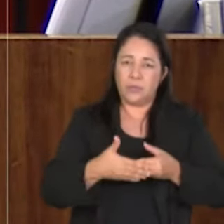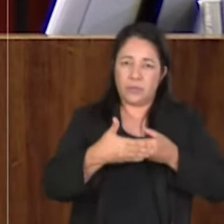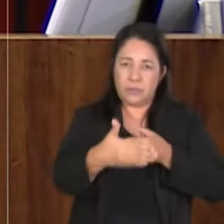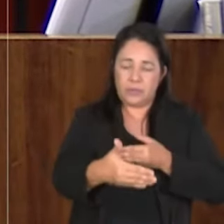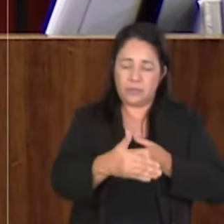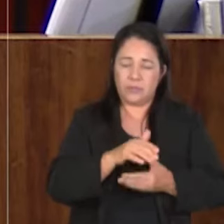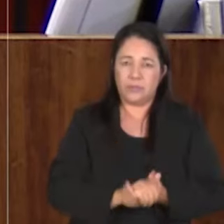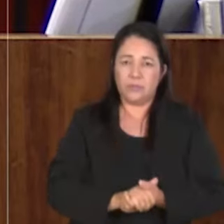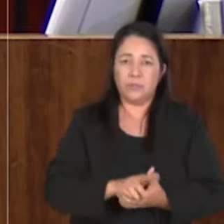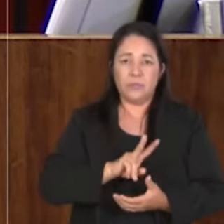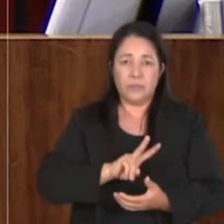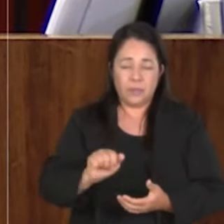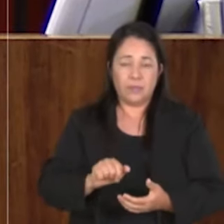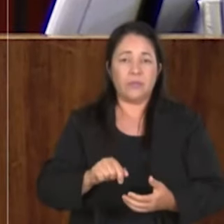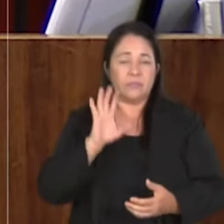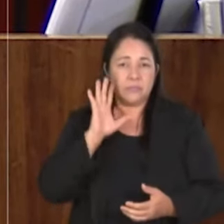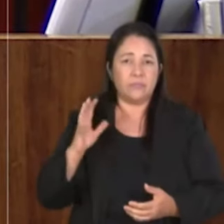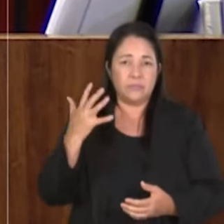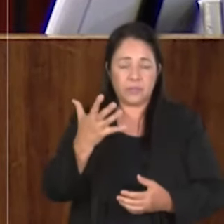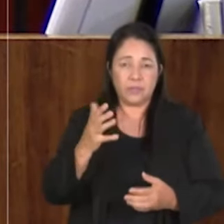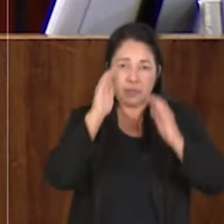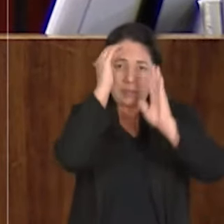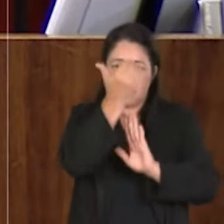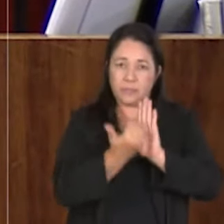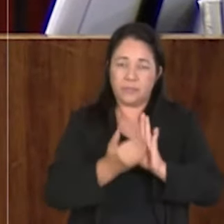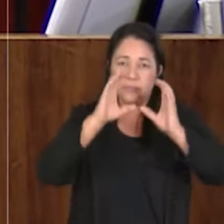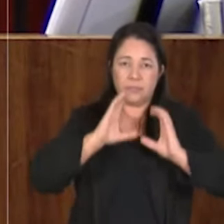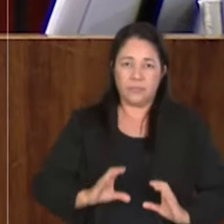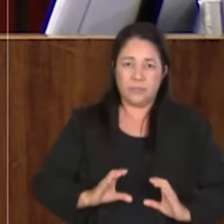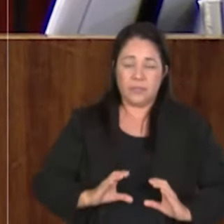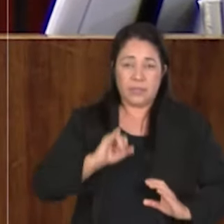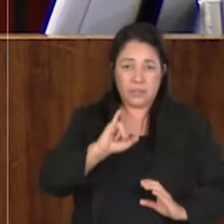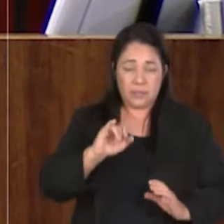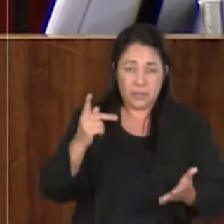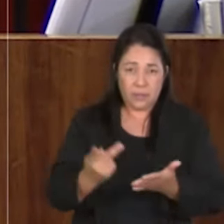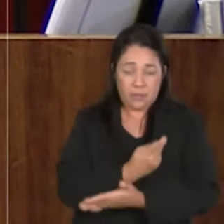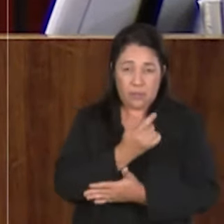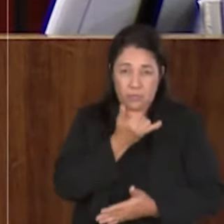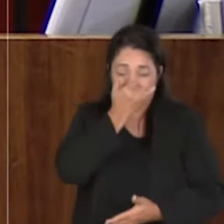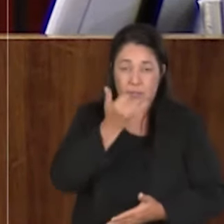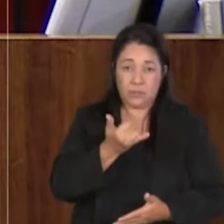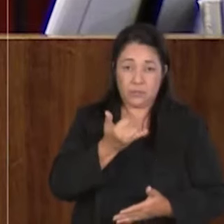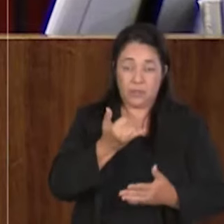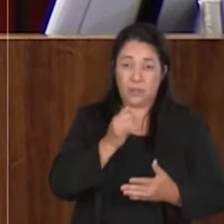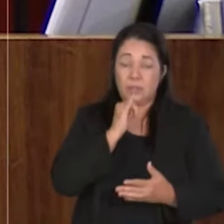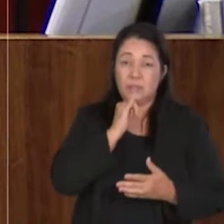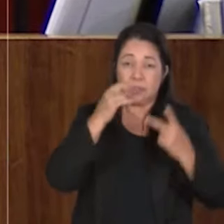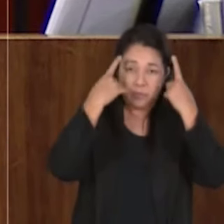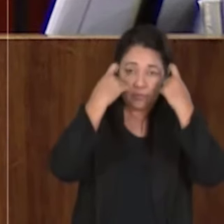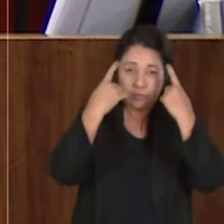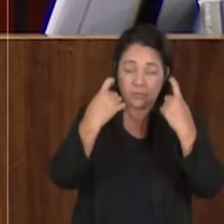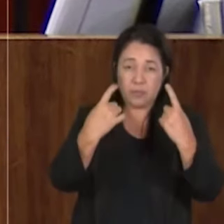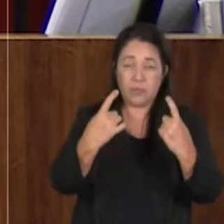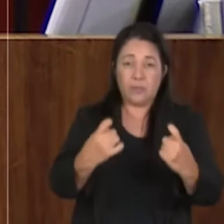curso, e que sejam agressivos à cidadania, casos de violência da mais variada deformação que